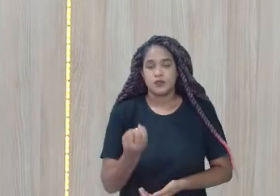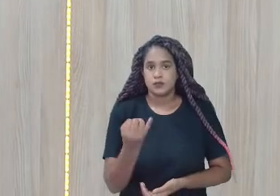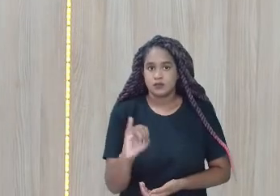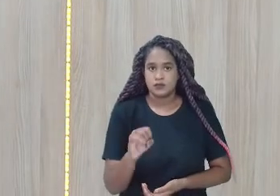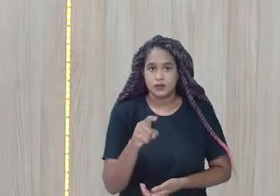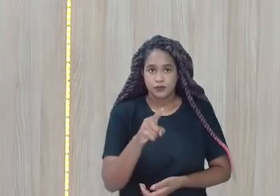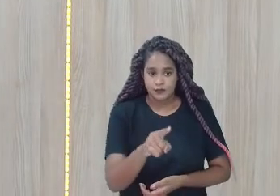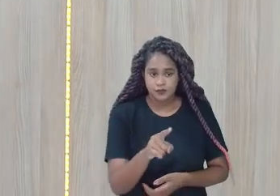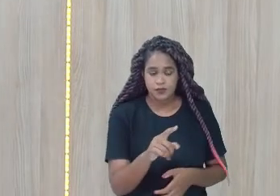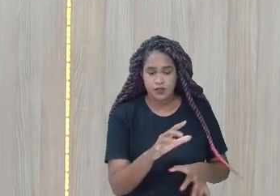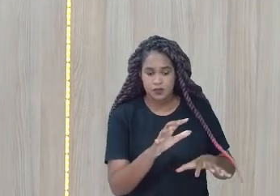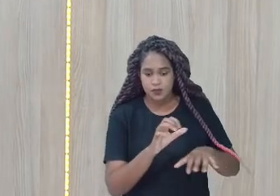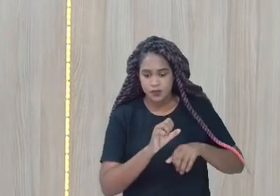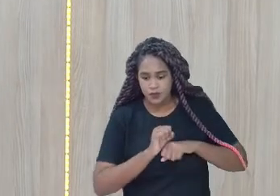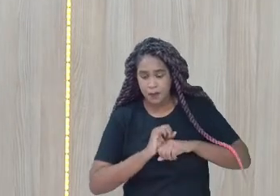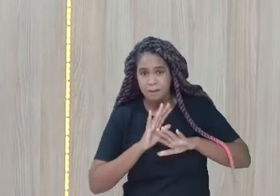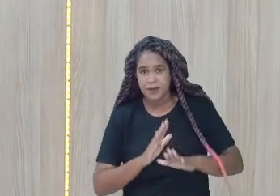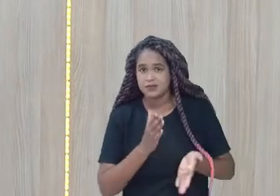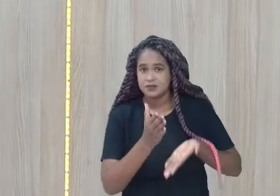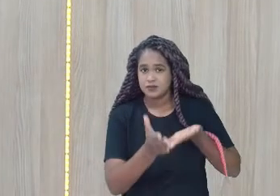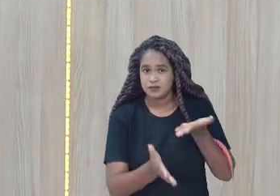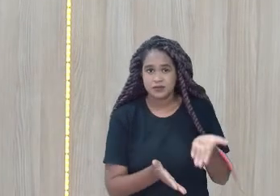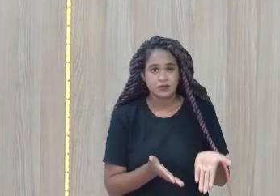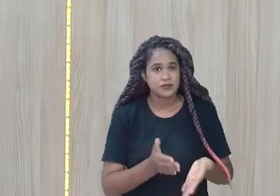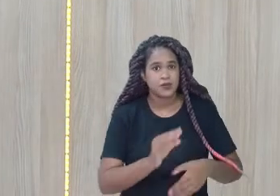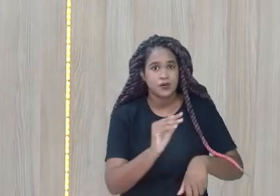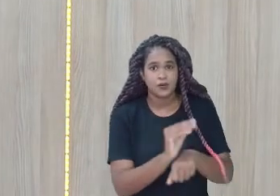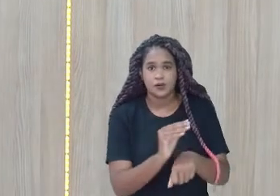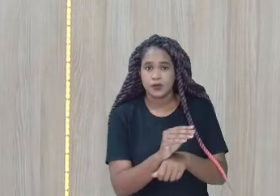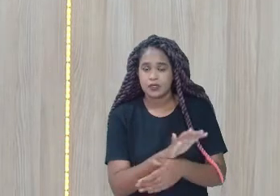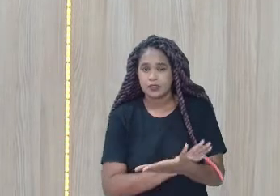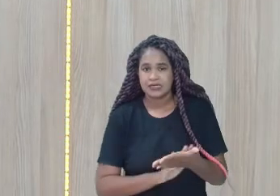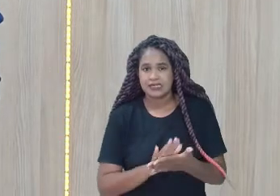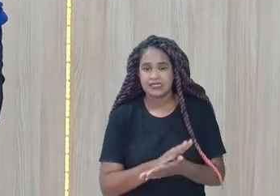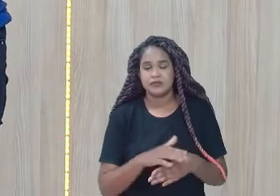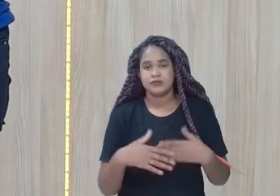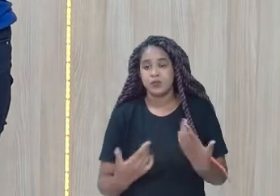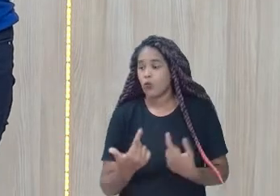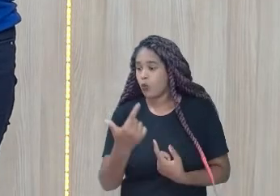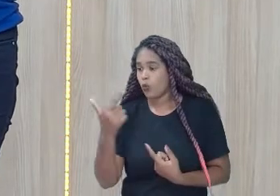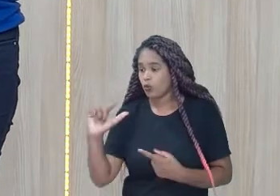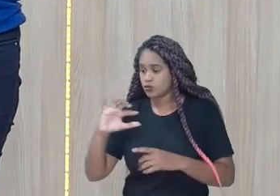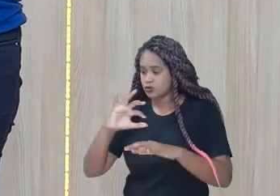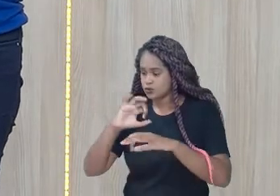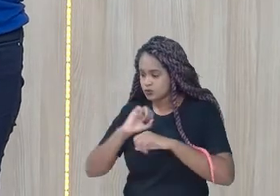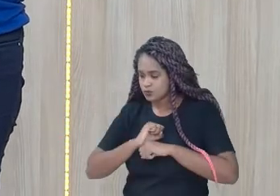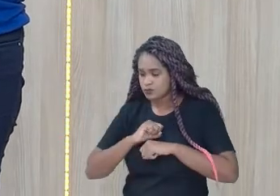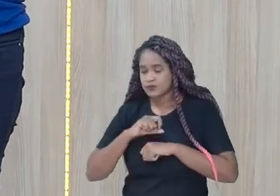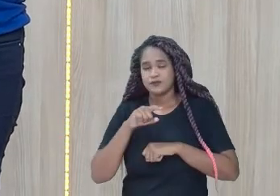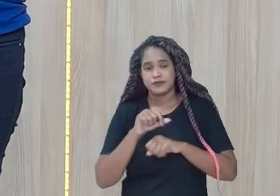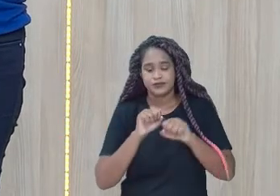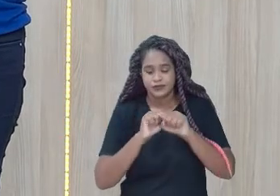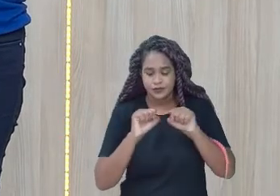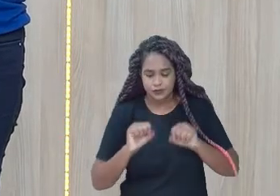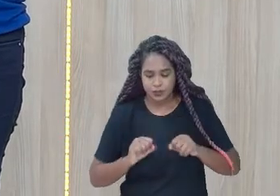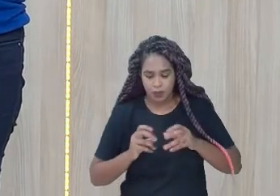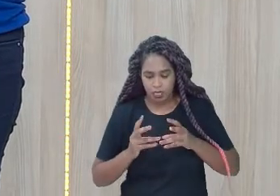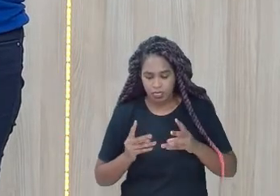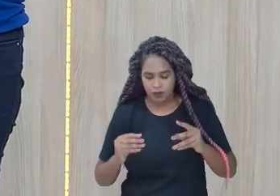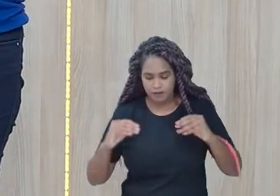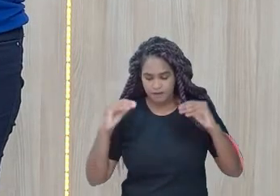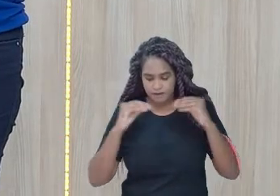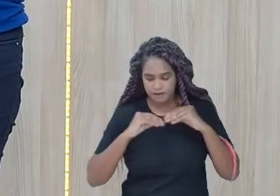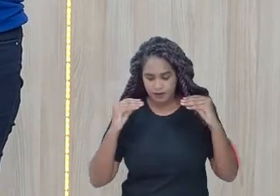se cuidou rápido, não tomou os antirretrovirais, então veio a doença e aí você ficou suscetível a